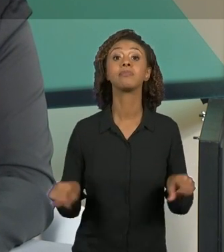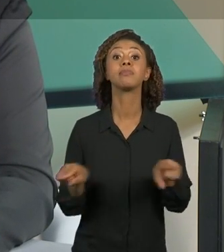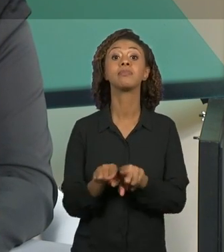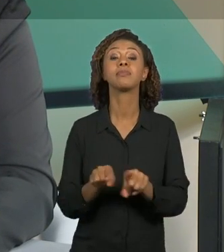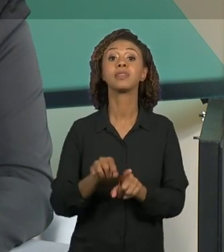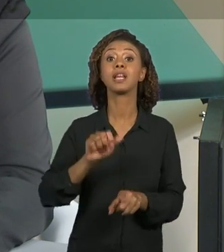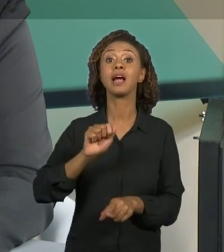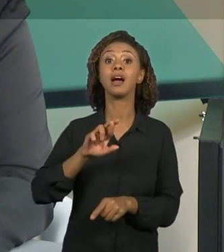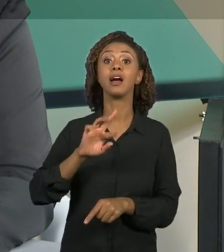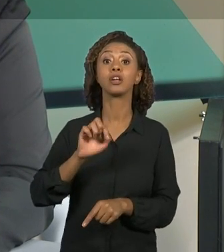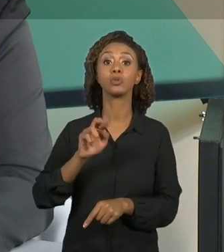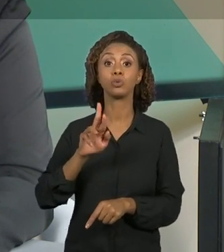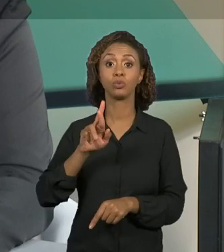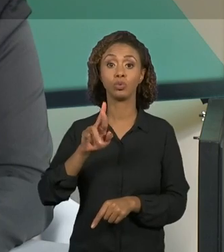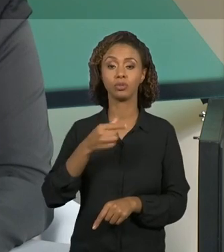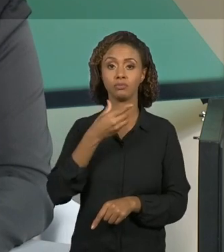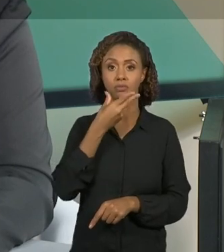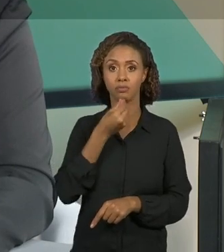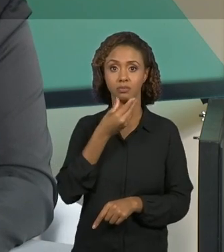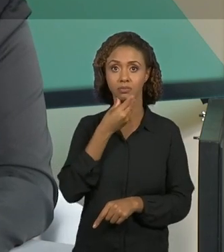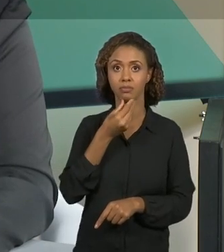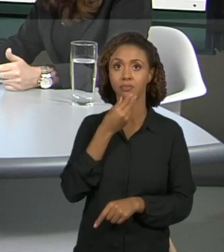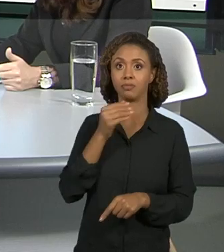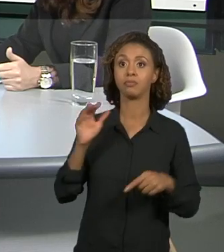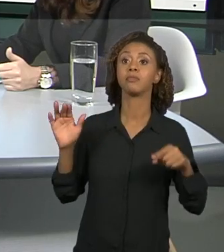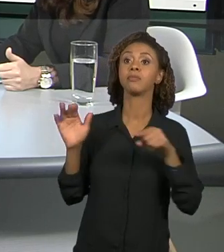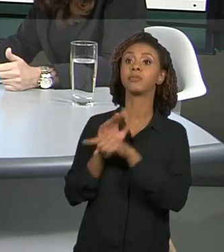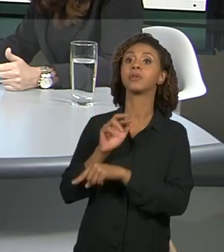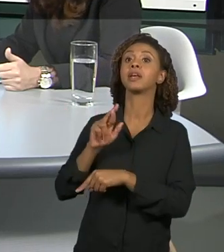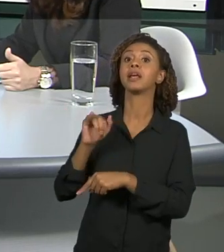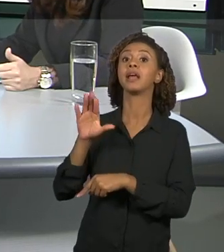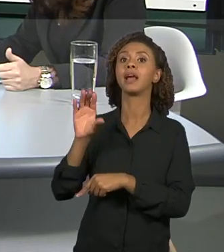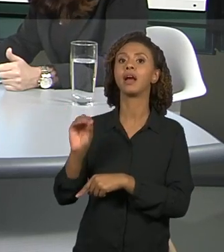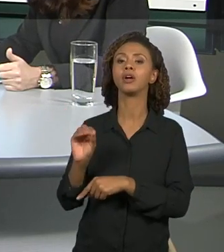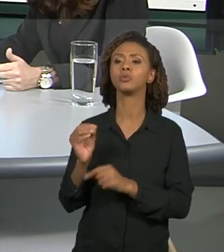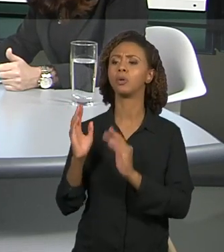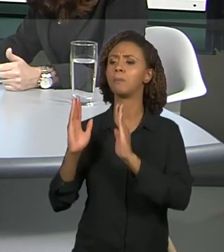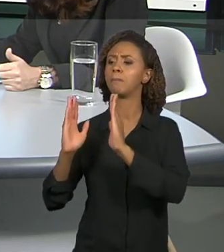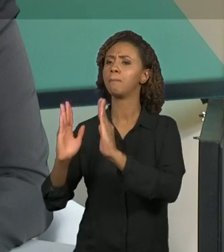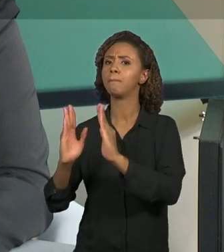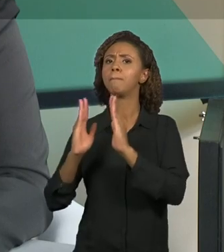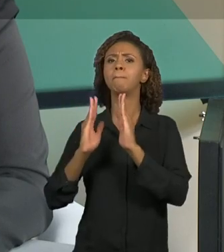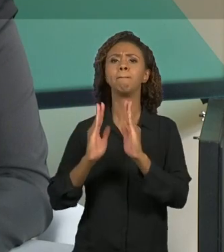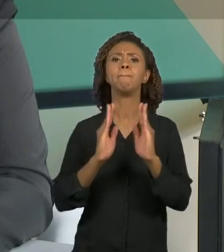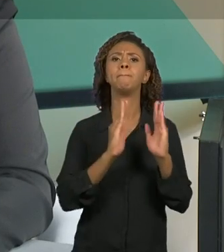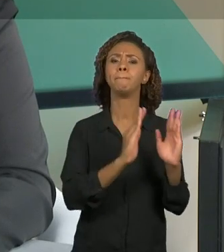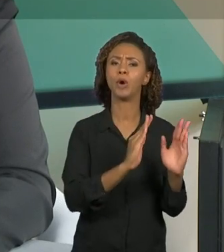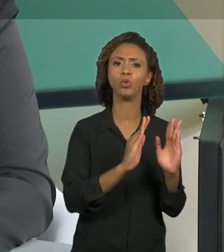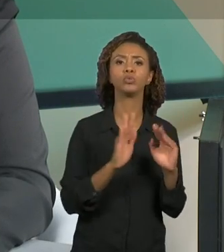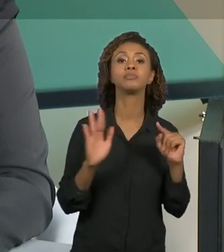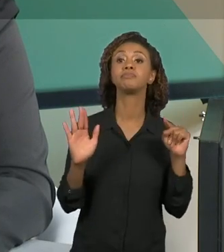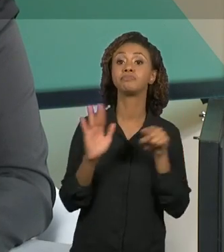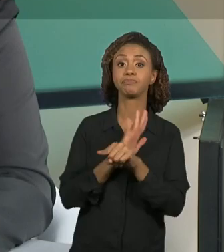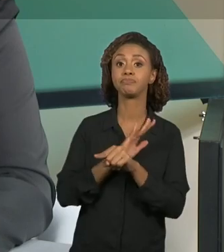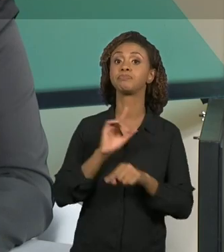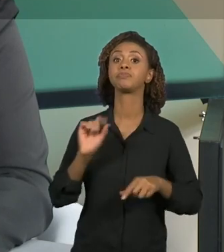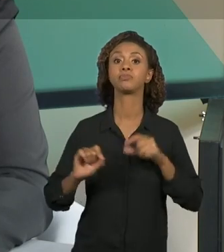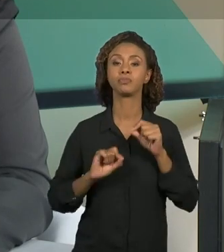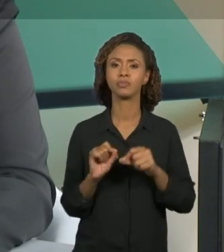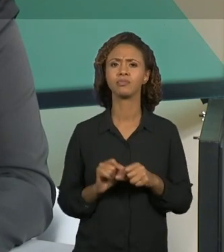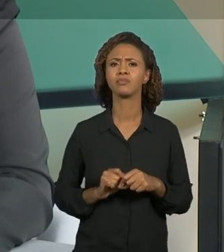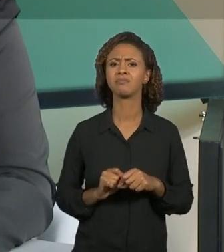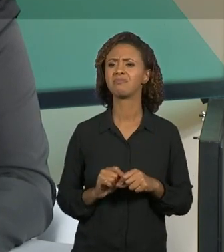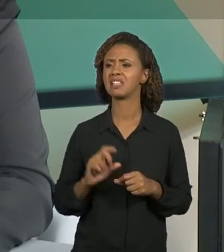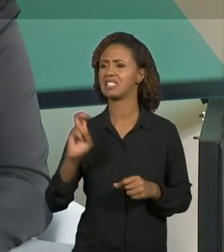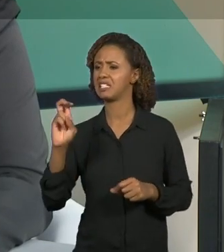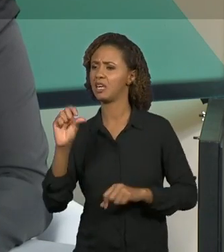o arthur andretta e aí eu vou passar para você cara eu falar de módulo agora hora que ele pegou o seguinte a redivisão de 5 para